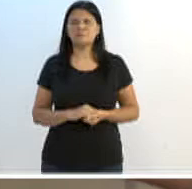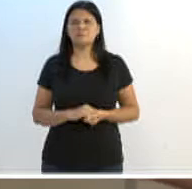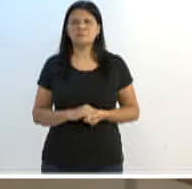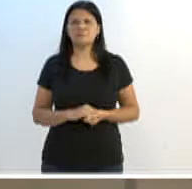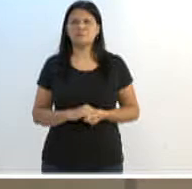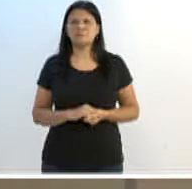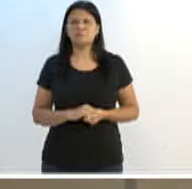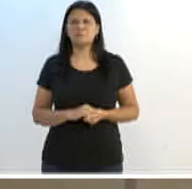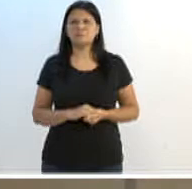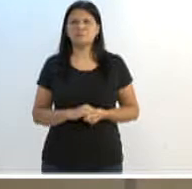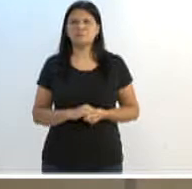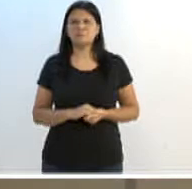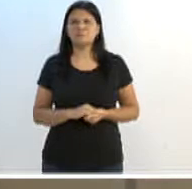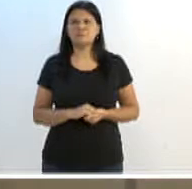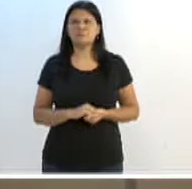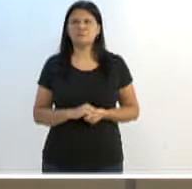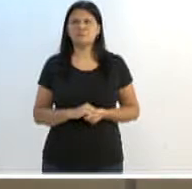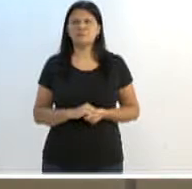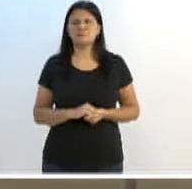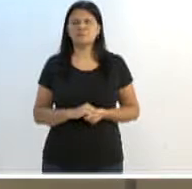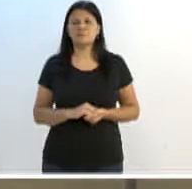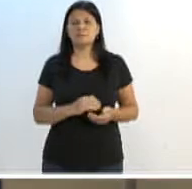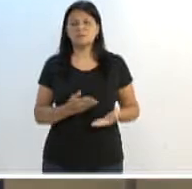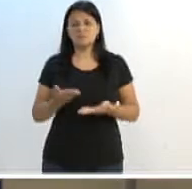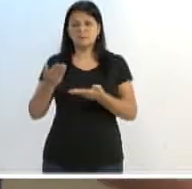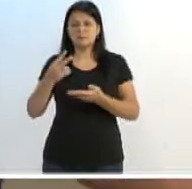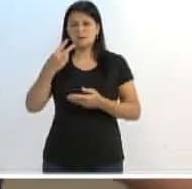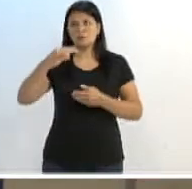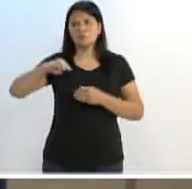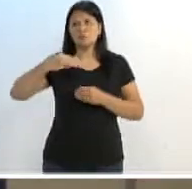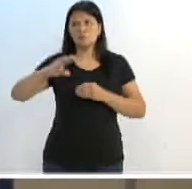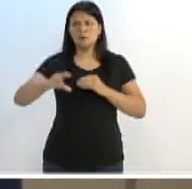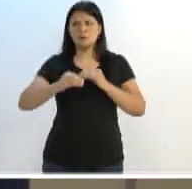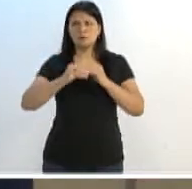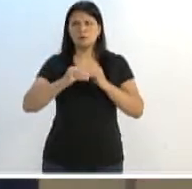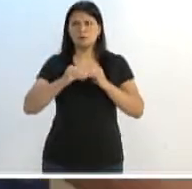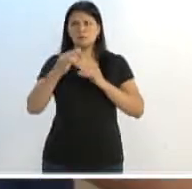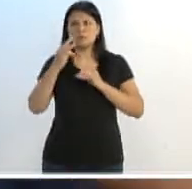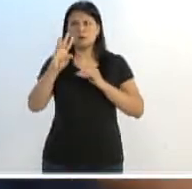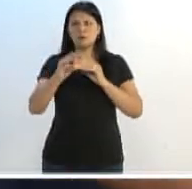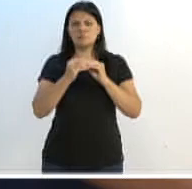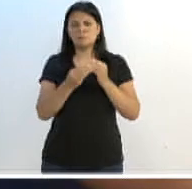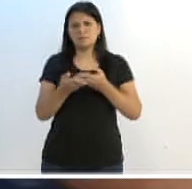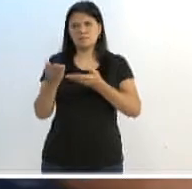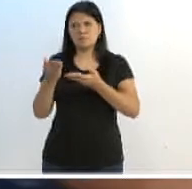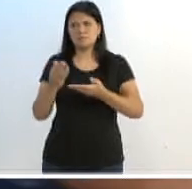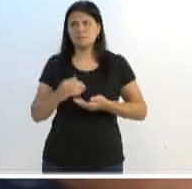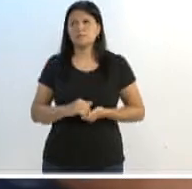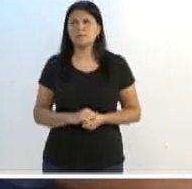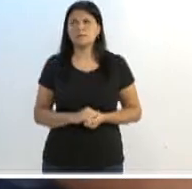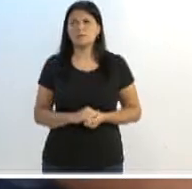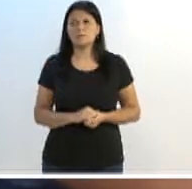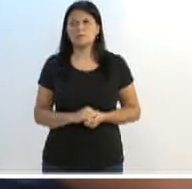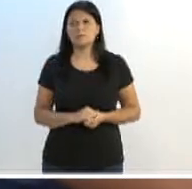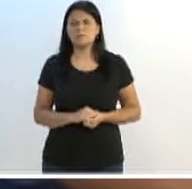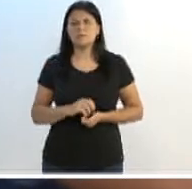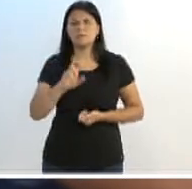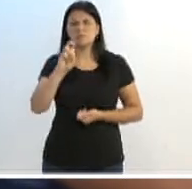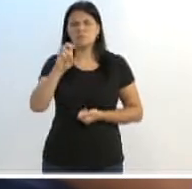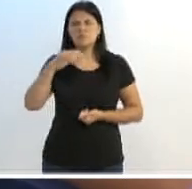Vereadora, a mesa já cedeu 2 minutos à vossa excelência, a vereadora Silmara tem mais 3 minutos, também vai ceder para a senhora, então. Serão